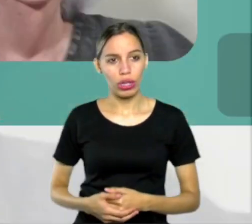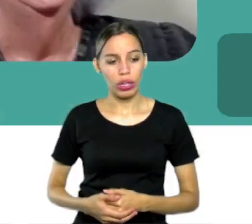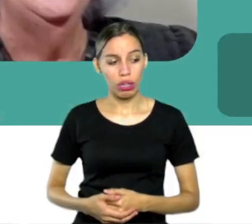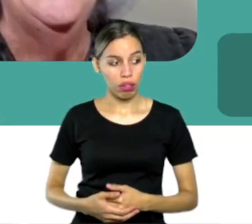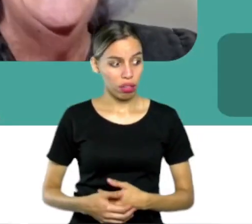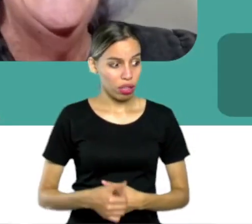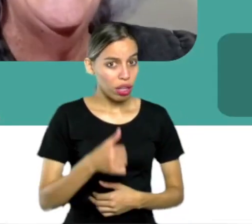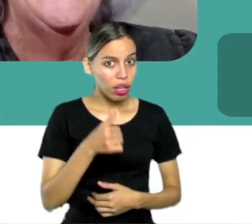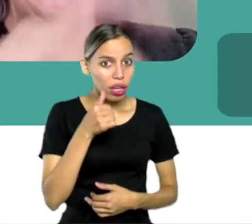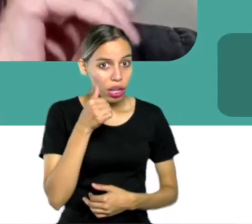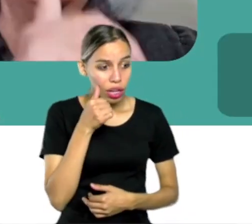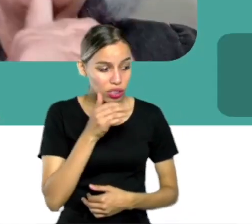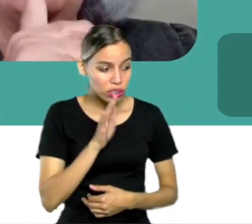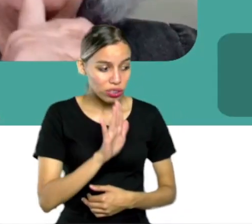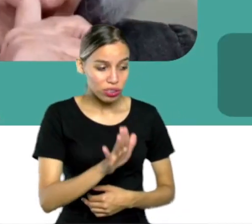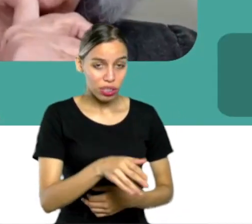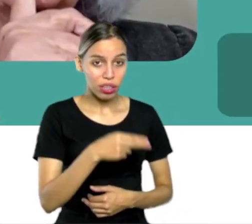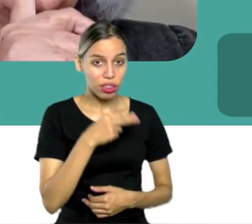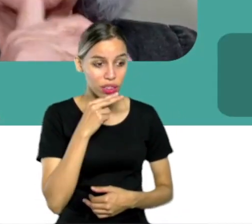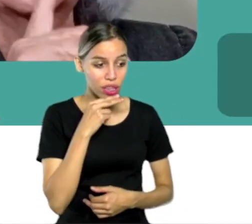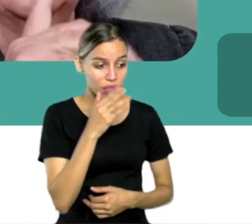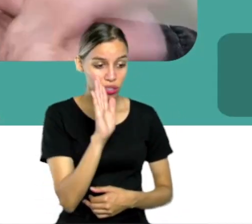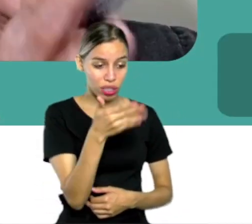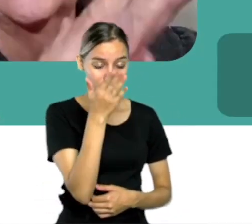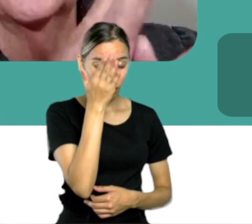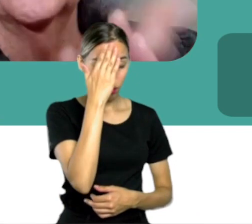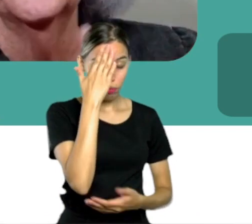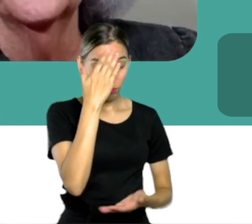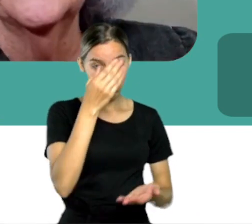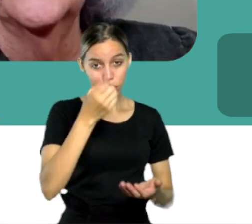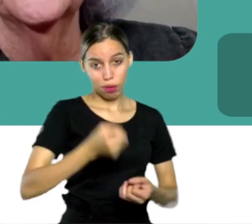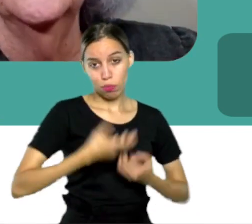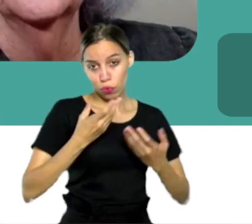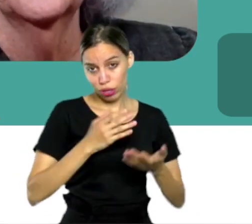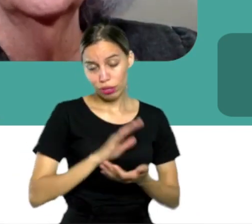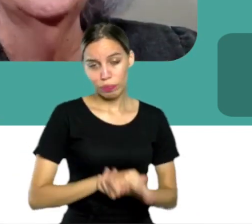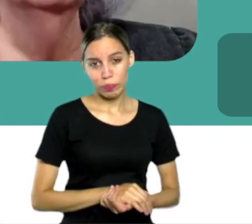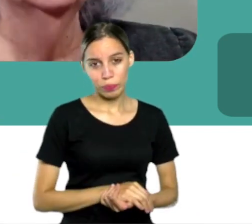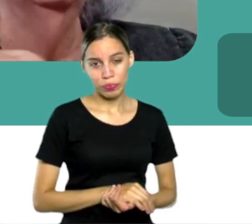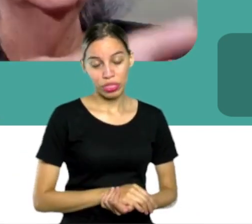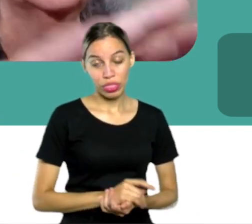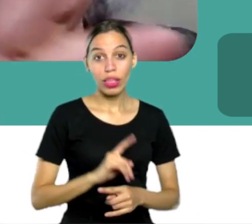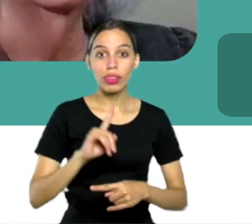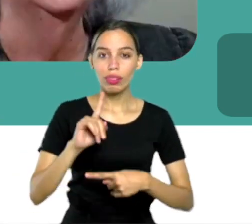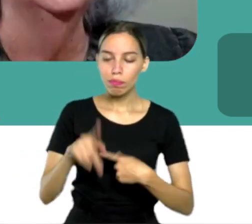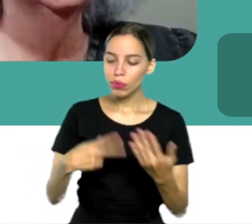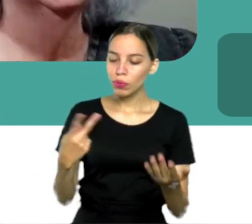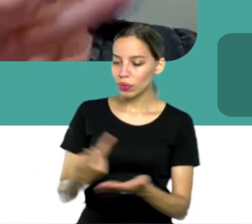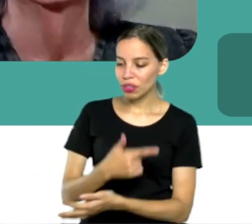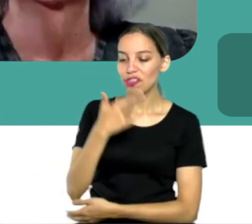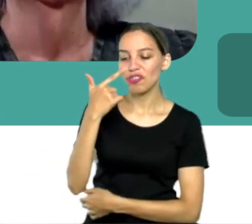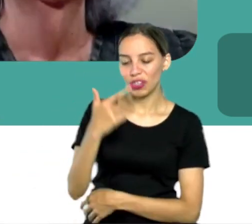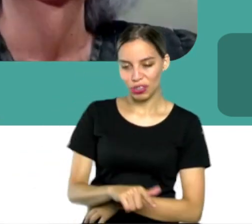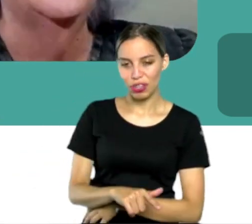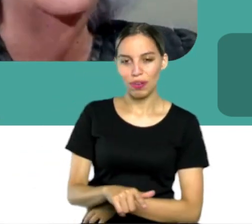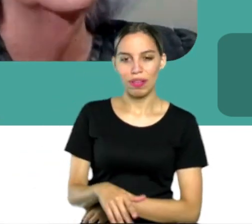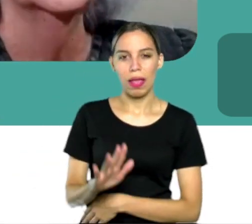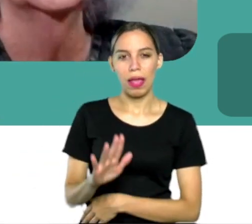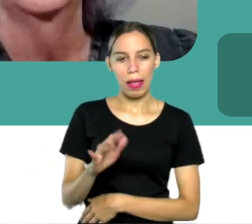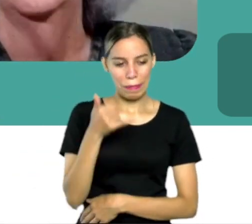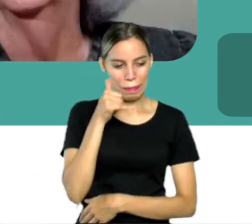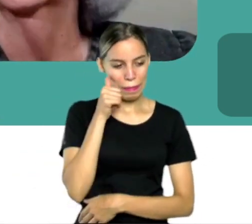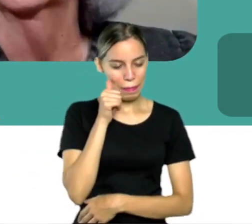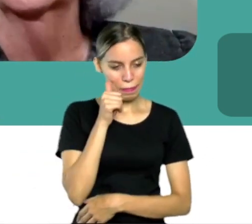Porto, né? E uma outra vez, isso ela já tinha uns 7 anos, nós estávamos na mesa do almoço, conversando sobre a aula